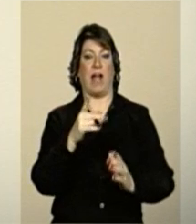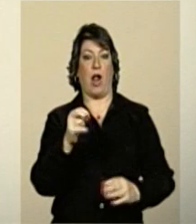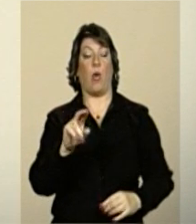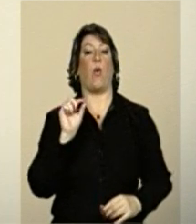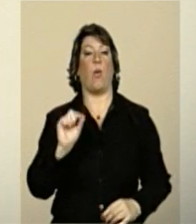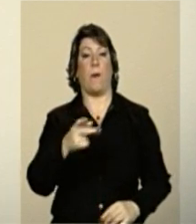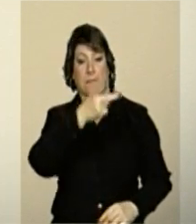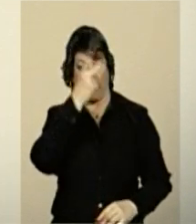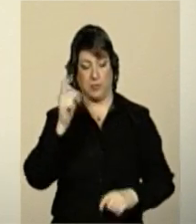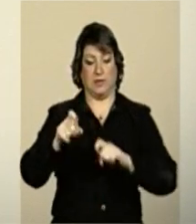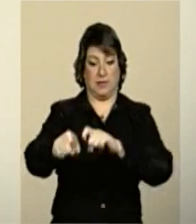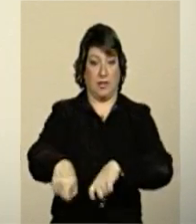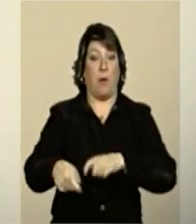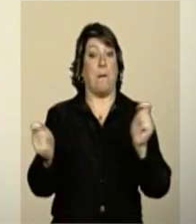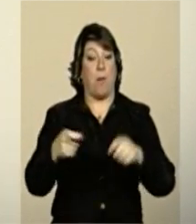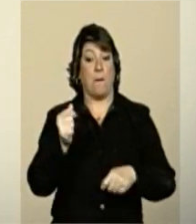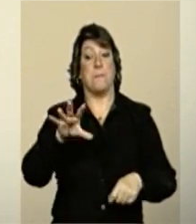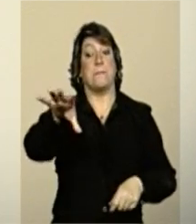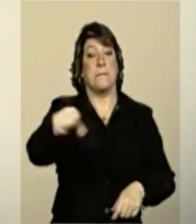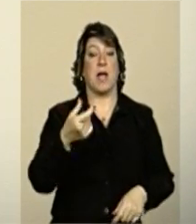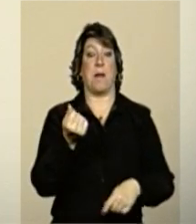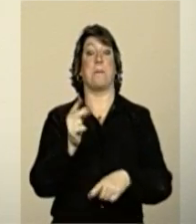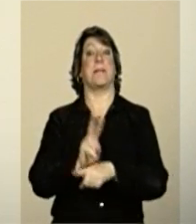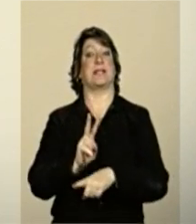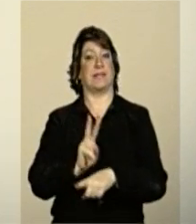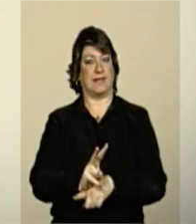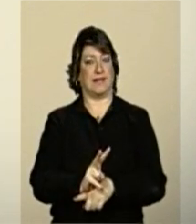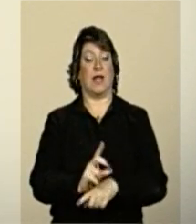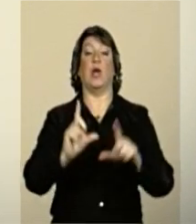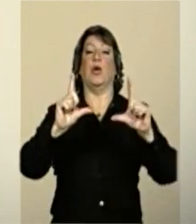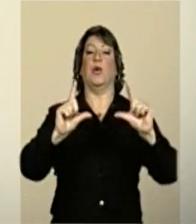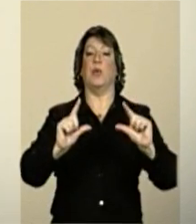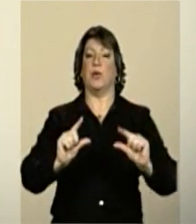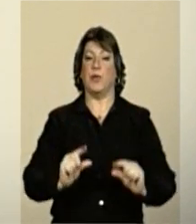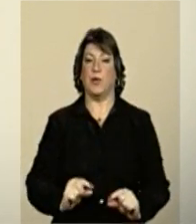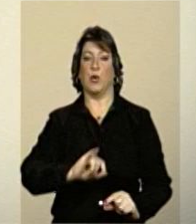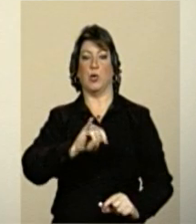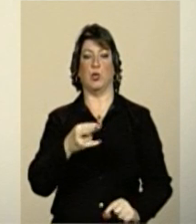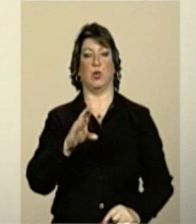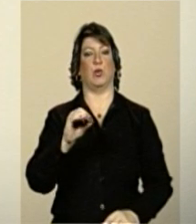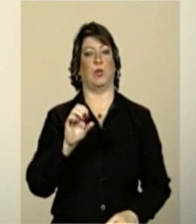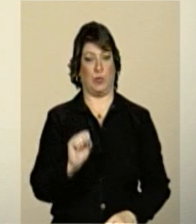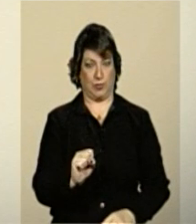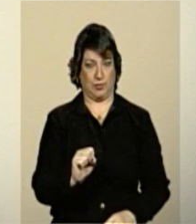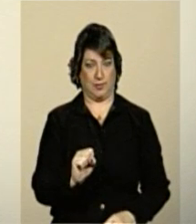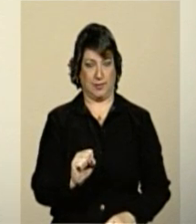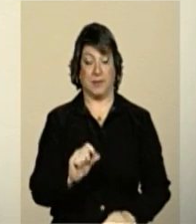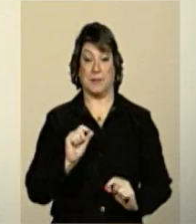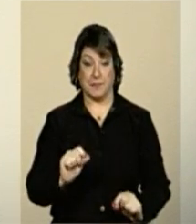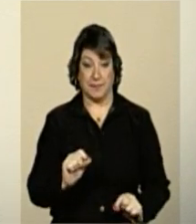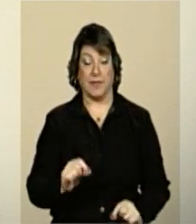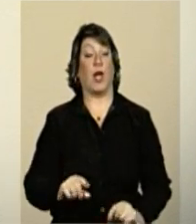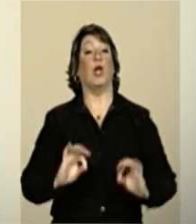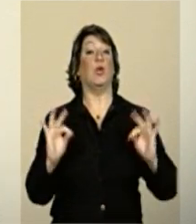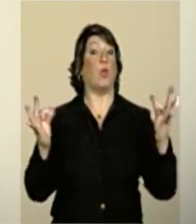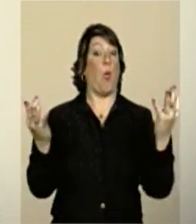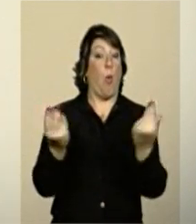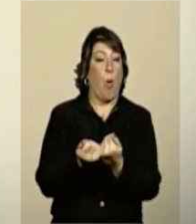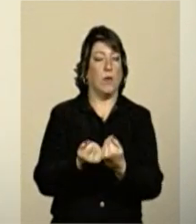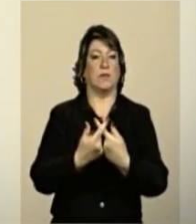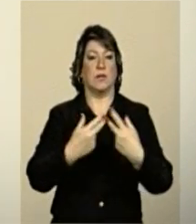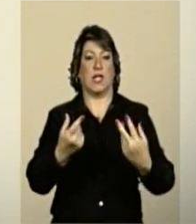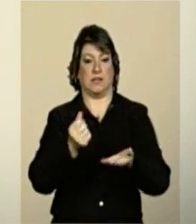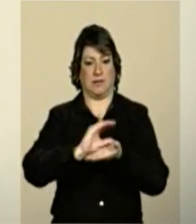que o agricultor pode pegar emprestado e reduzimos os juros. Sabe, Luciano, todas as linhas